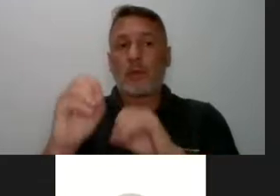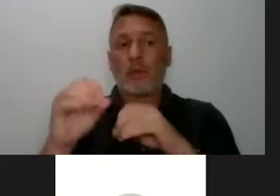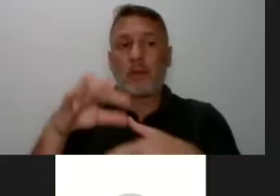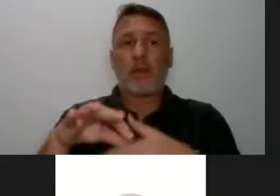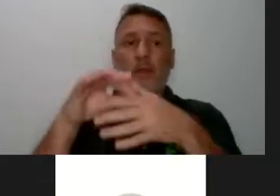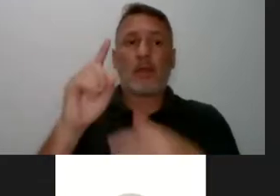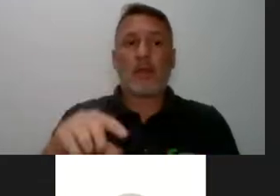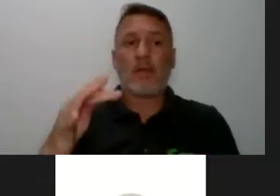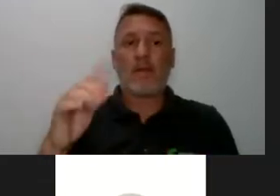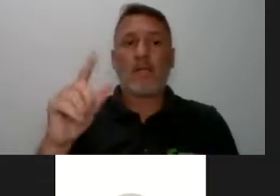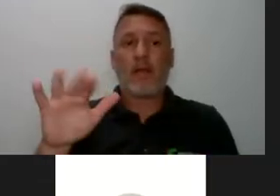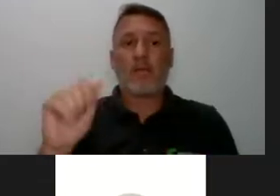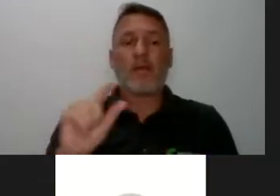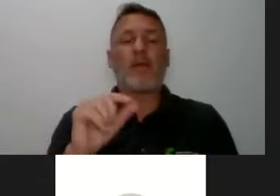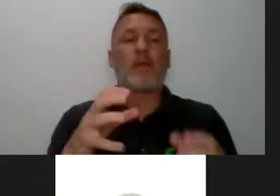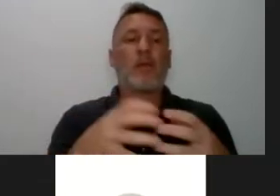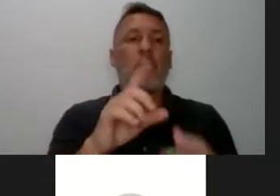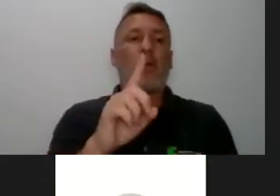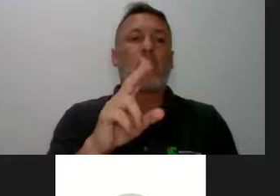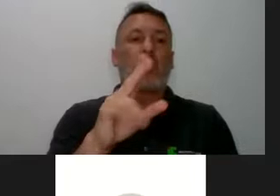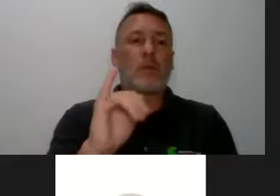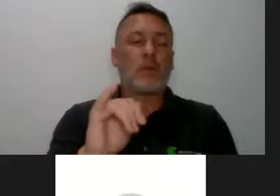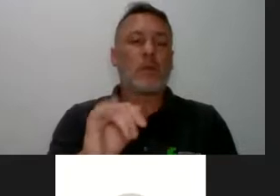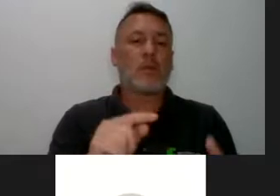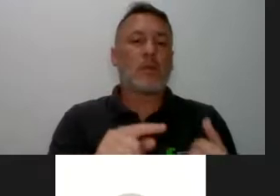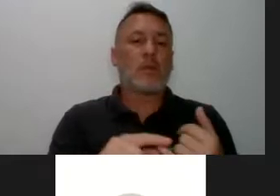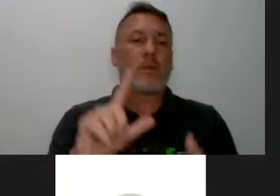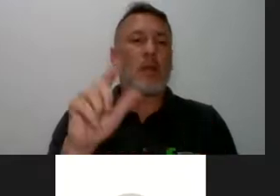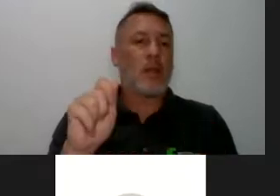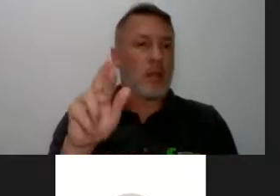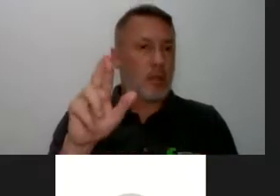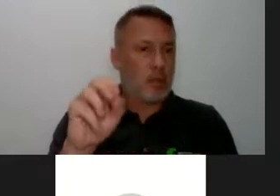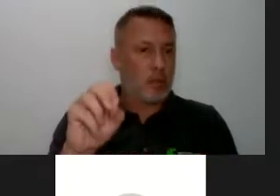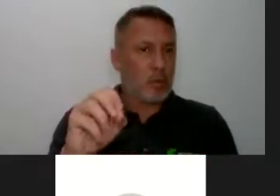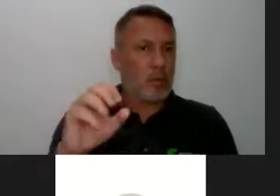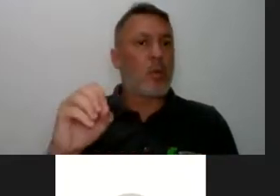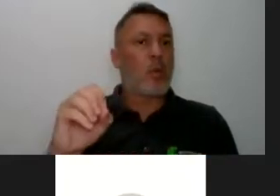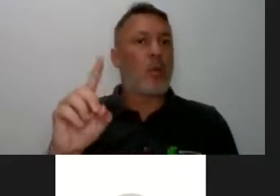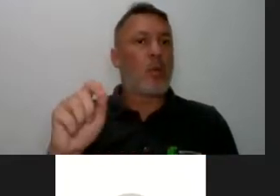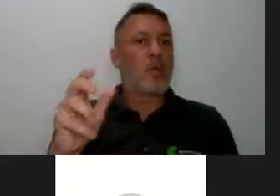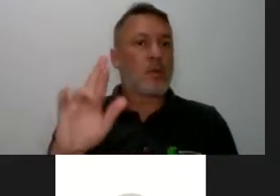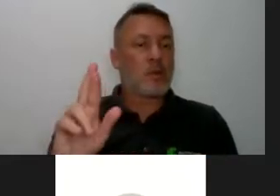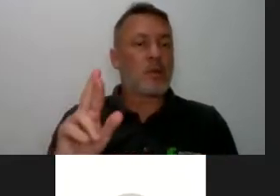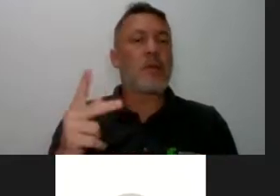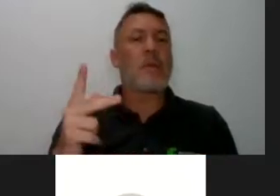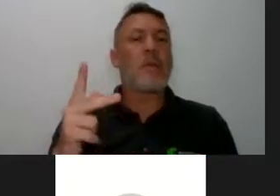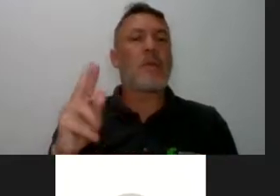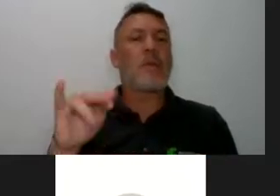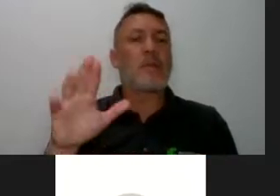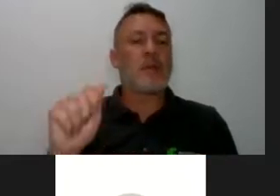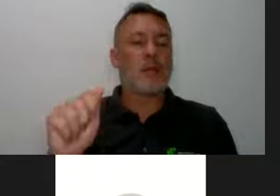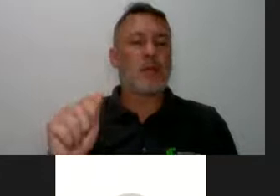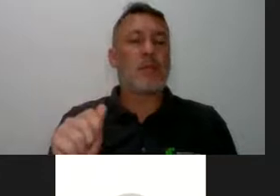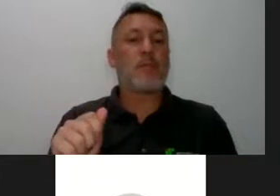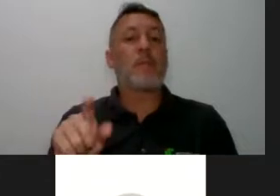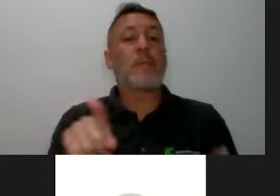Flávia, a Dulce Leia, o Felício, o Lauro Chagas, o Odacir Roberto e a Priscila de Souza. A